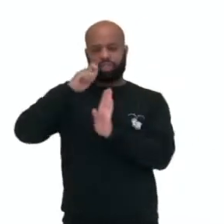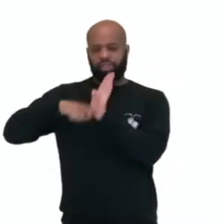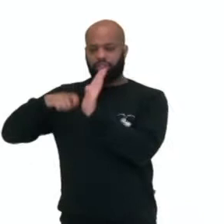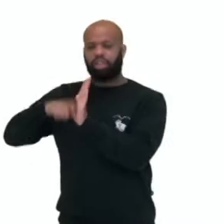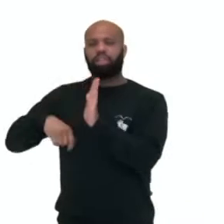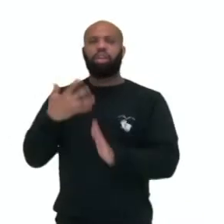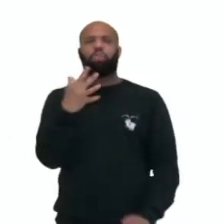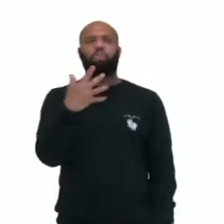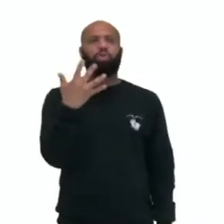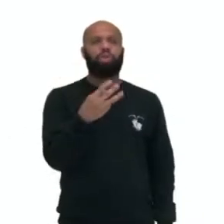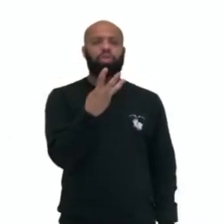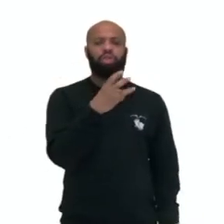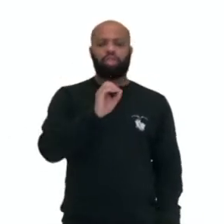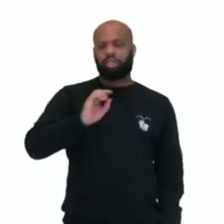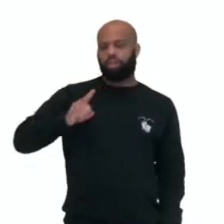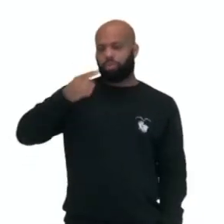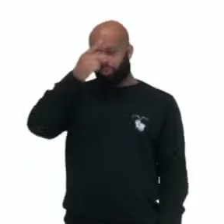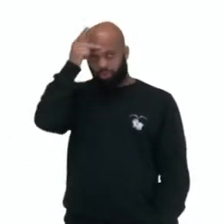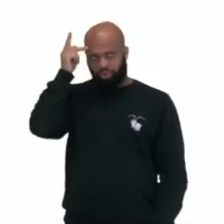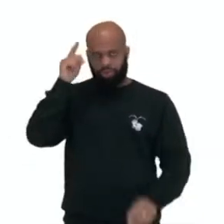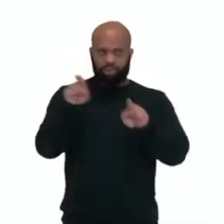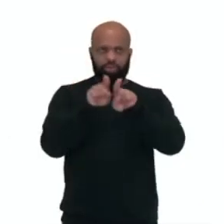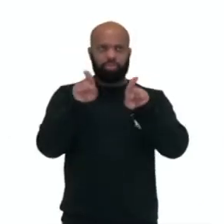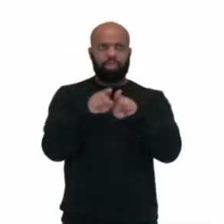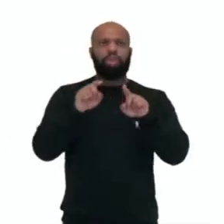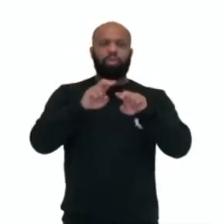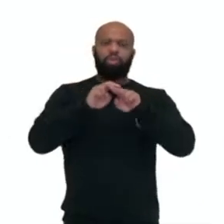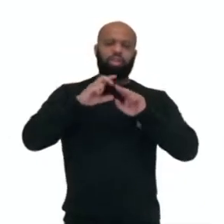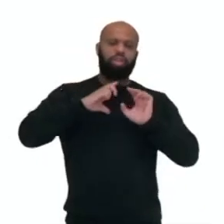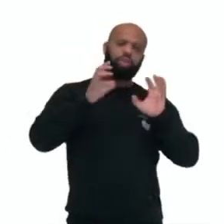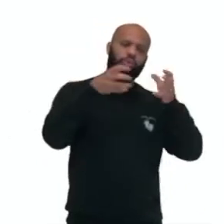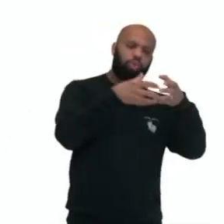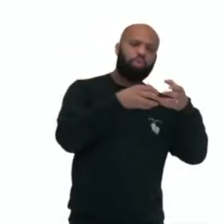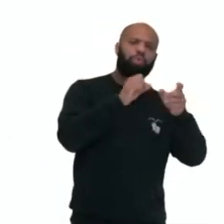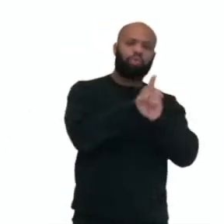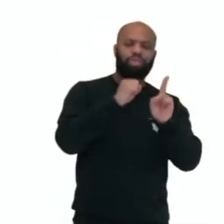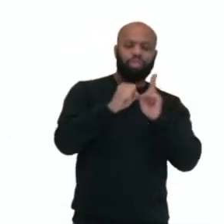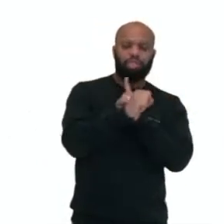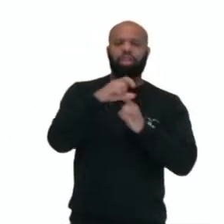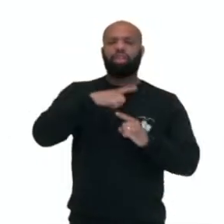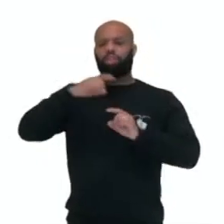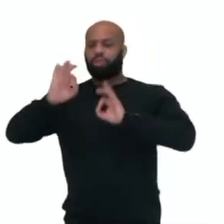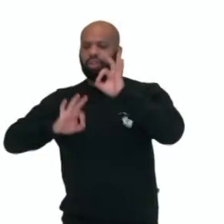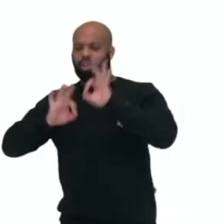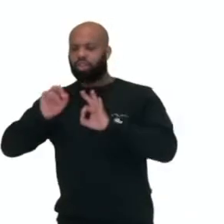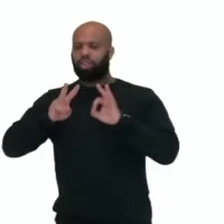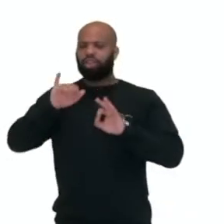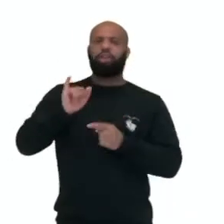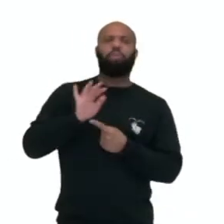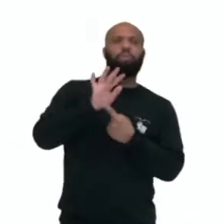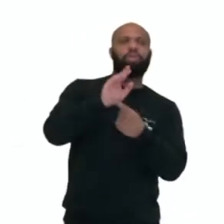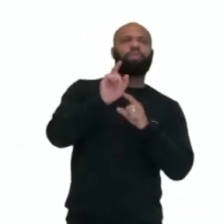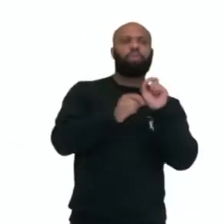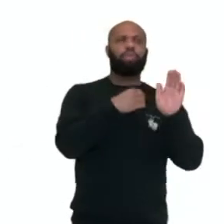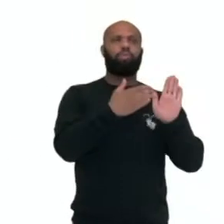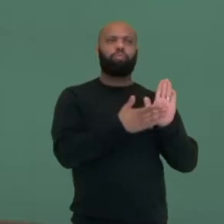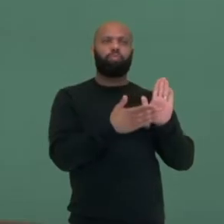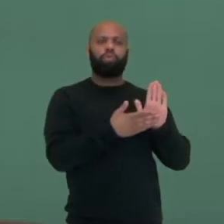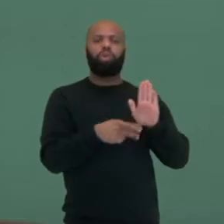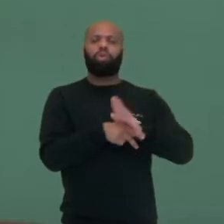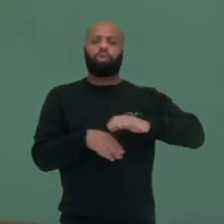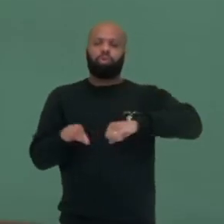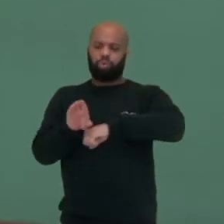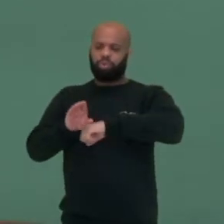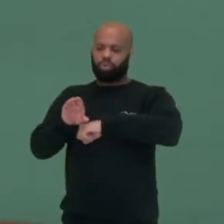pelo menos 30 mil pessoas. Portanto, os grupos sociais puderam se organizar e apresentar propostas para a Constituição